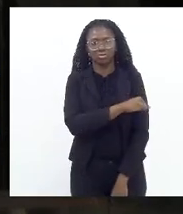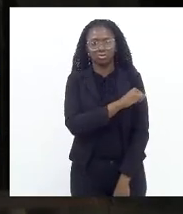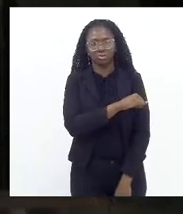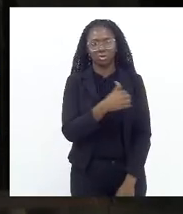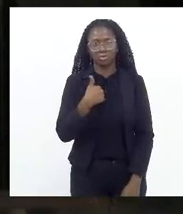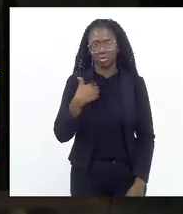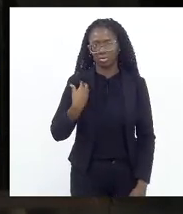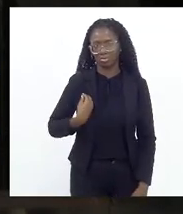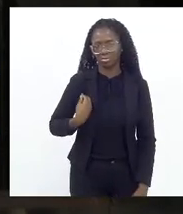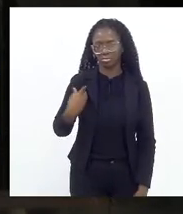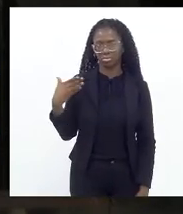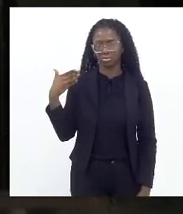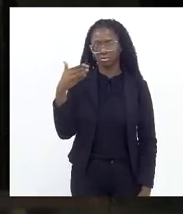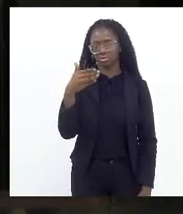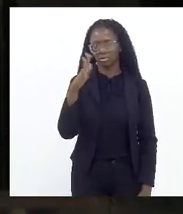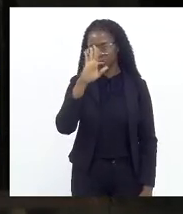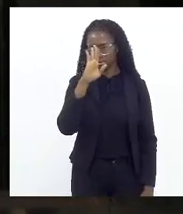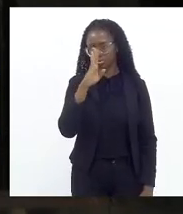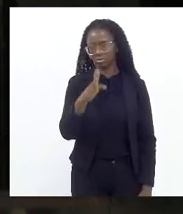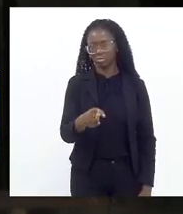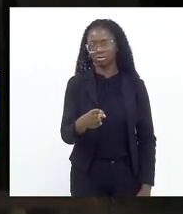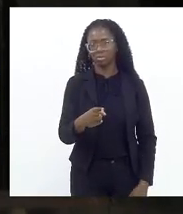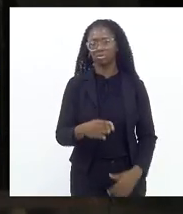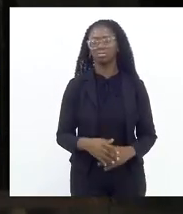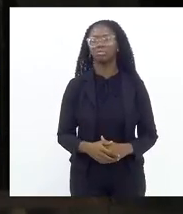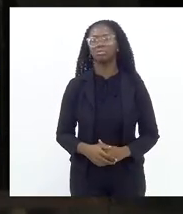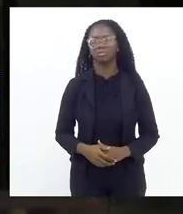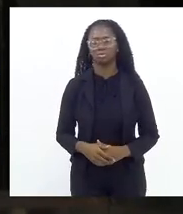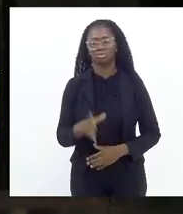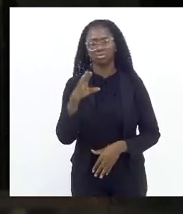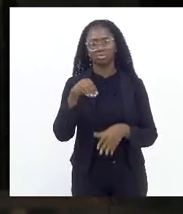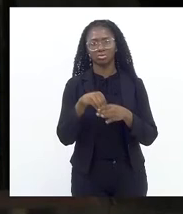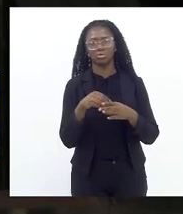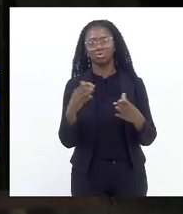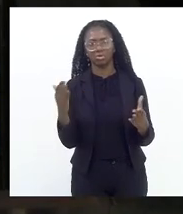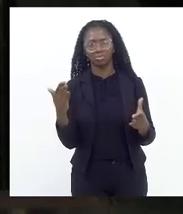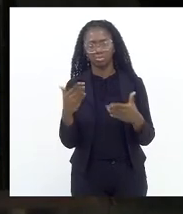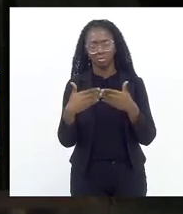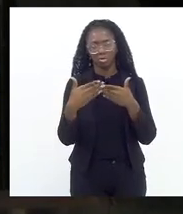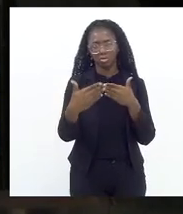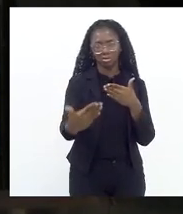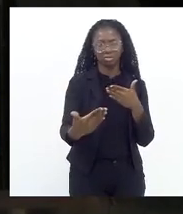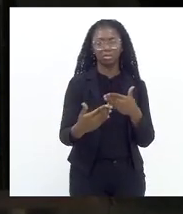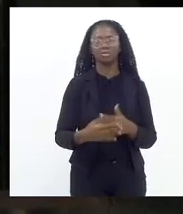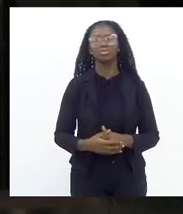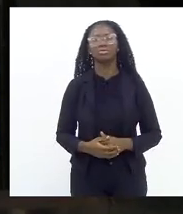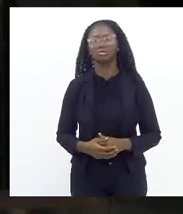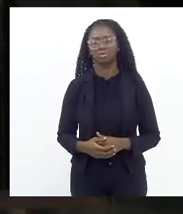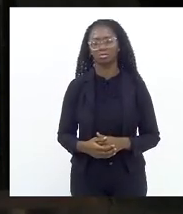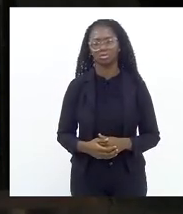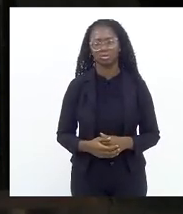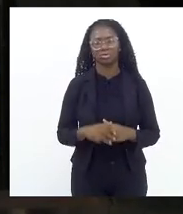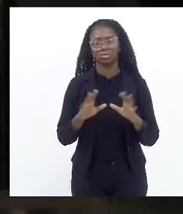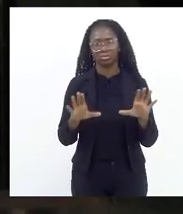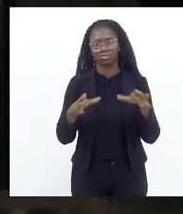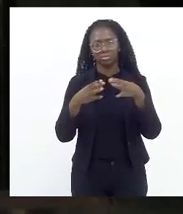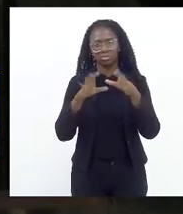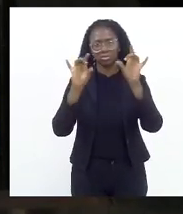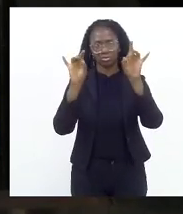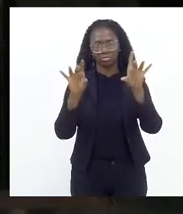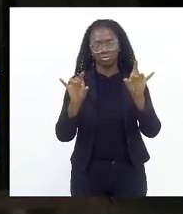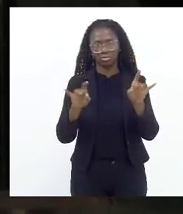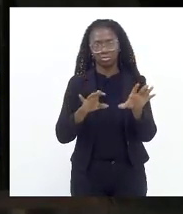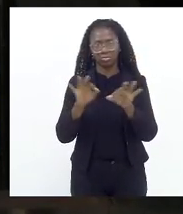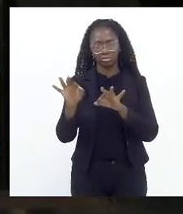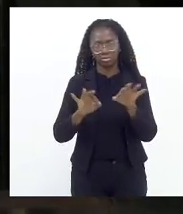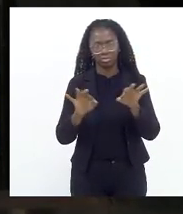estive diretamente implicado nesse processo, seja na comissão especial que a gente elaborou